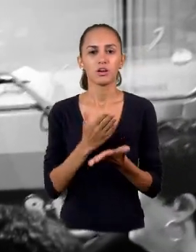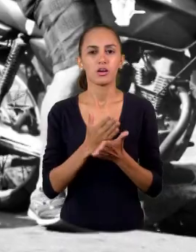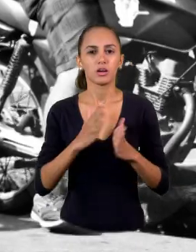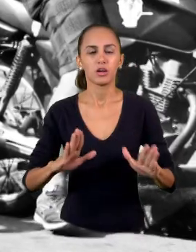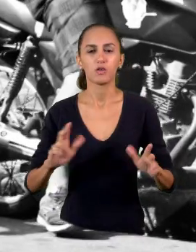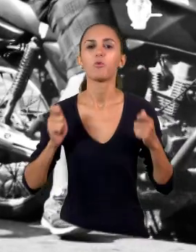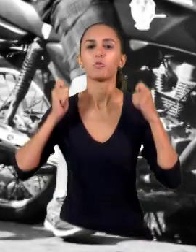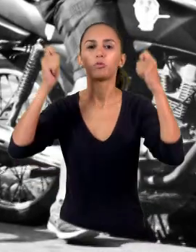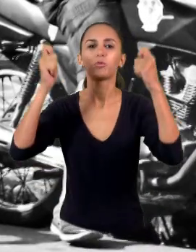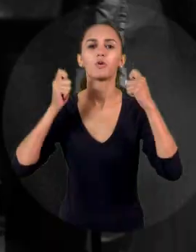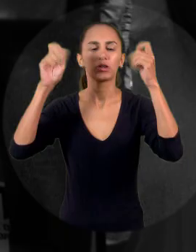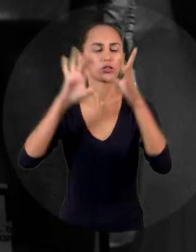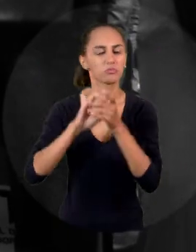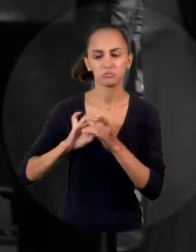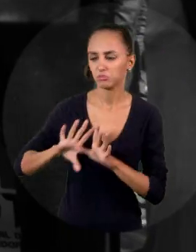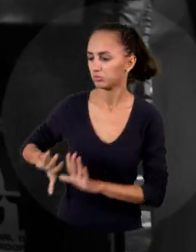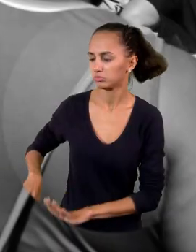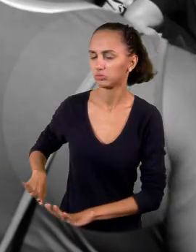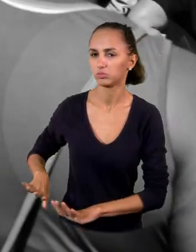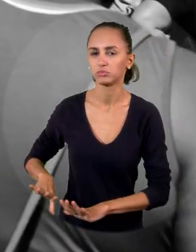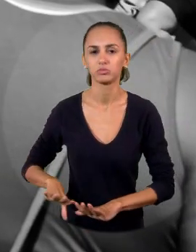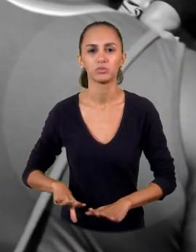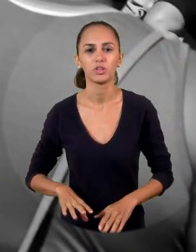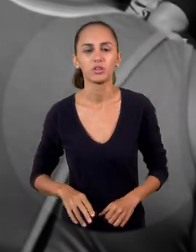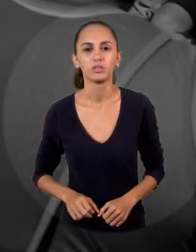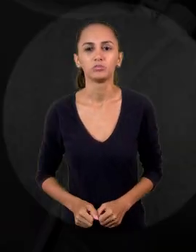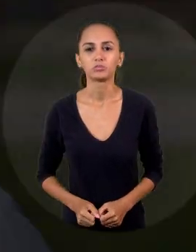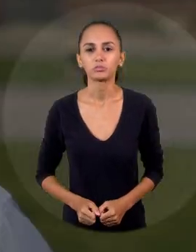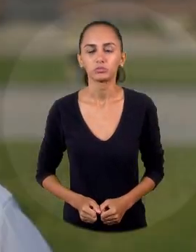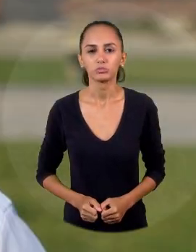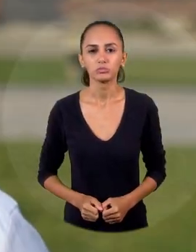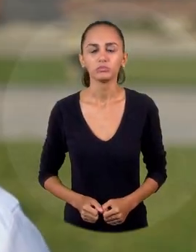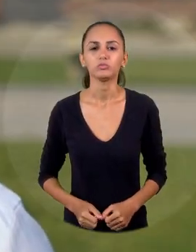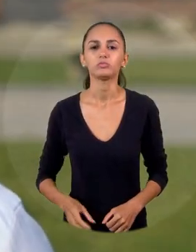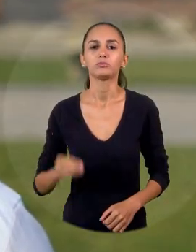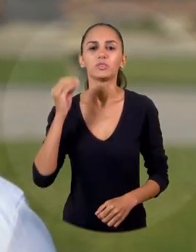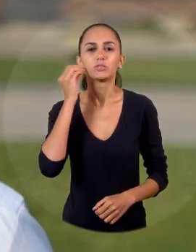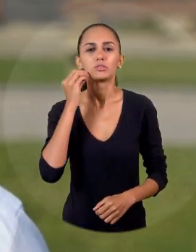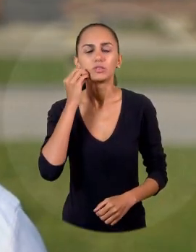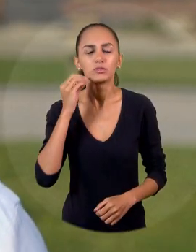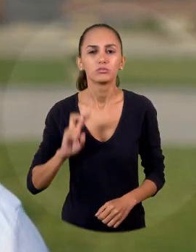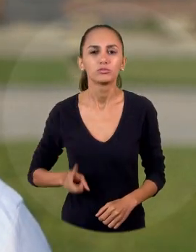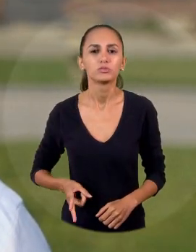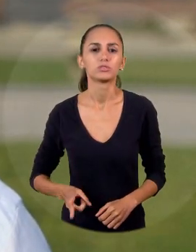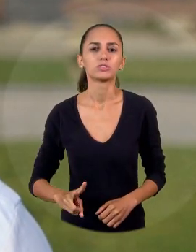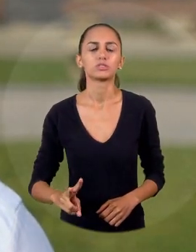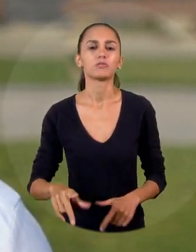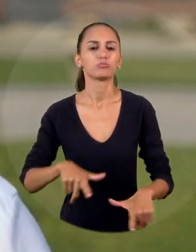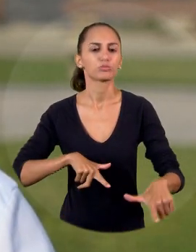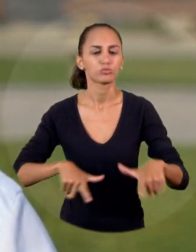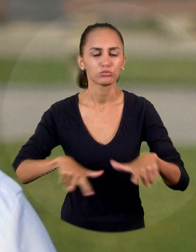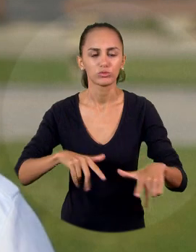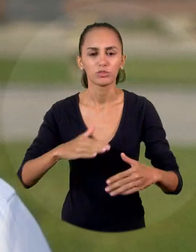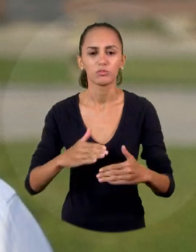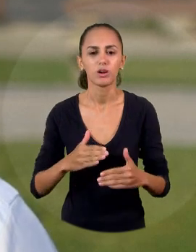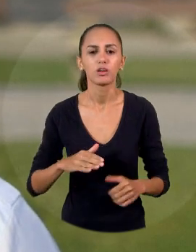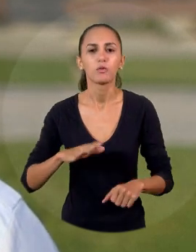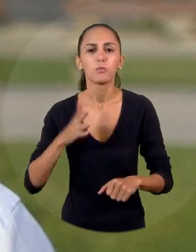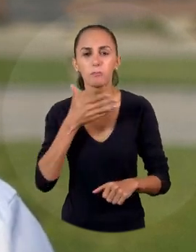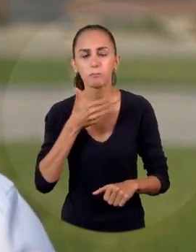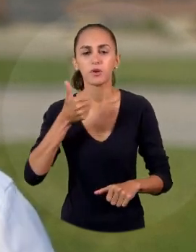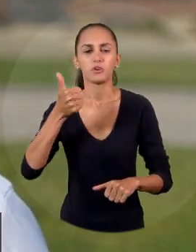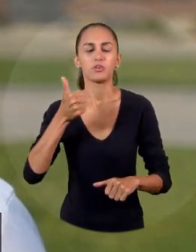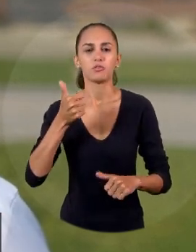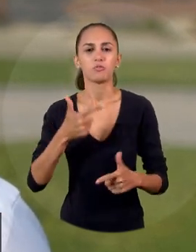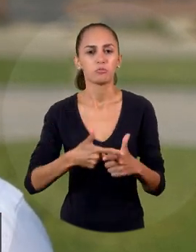Acabaram aquelas greves e aquele abandono. Sempre tentamos fazer um trabalho à frente desses